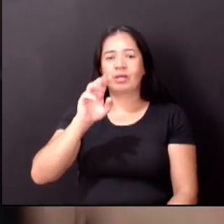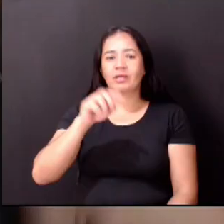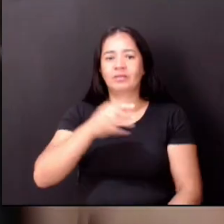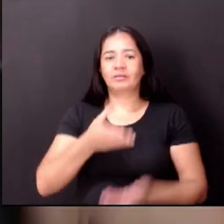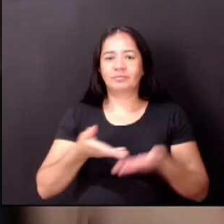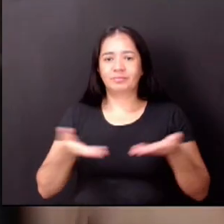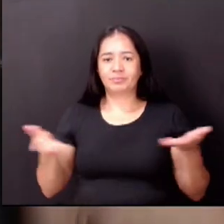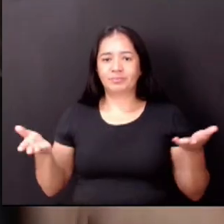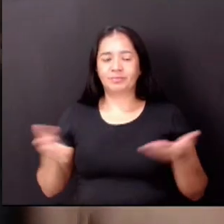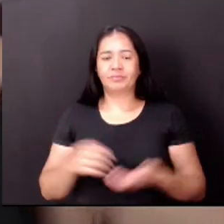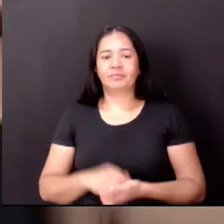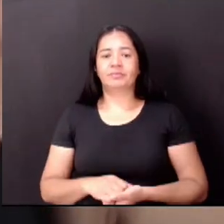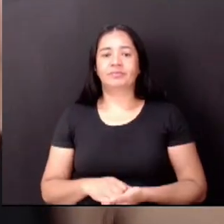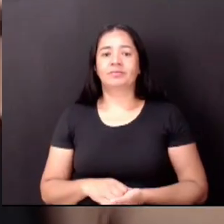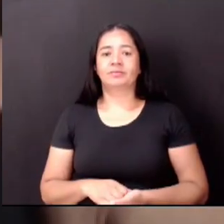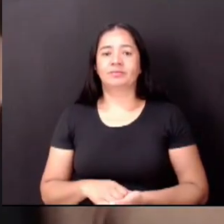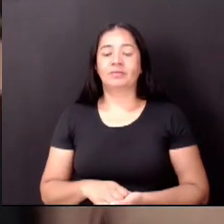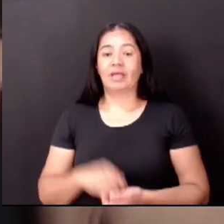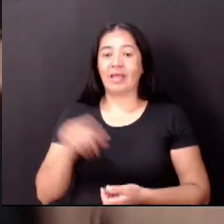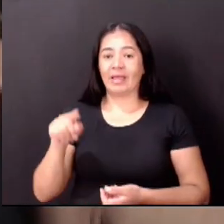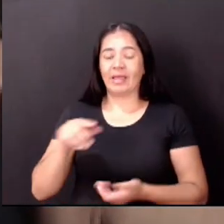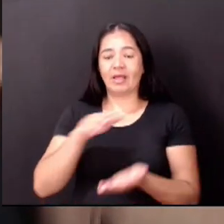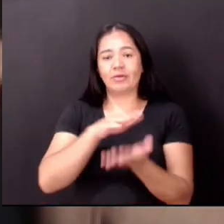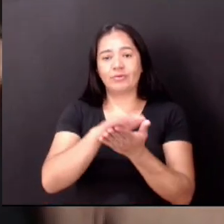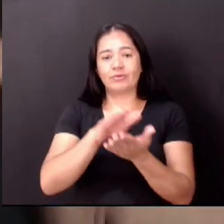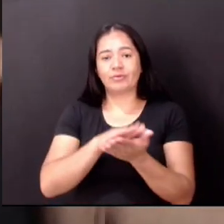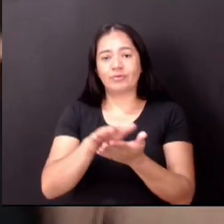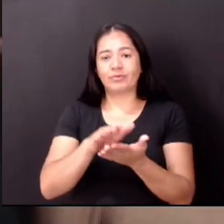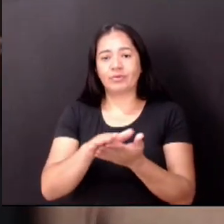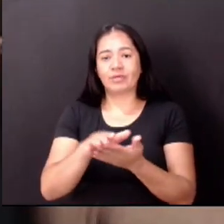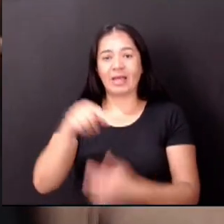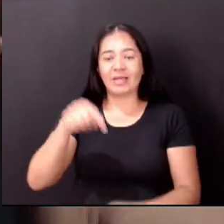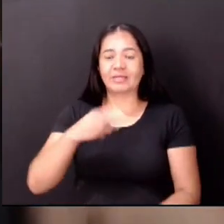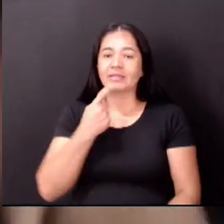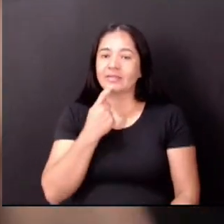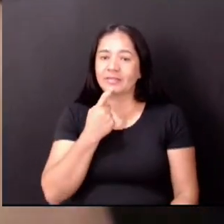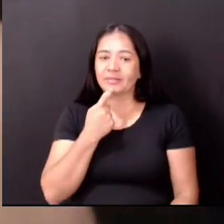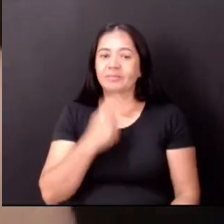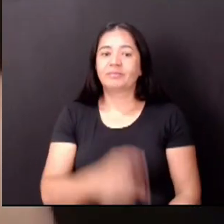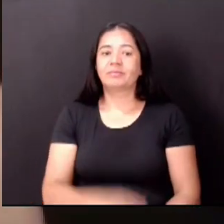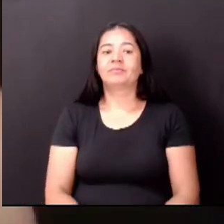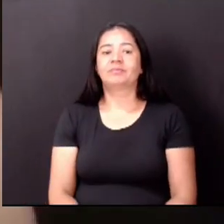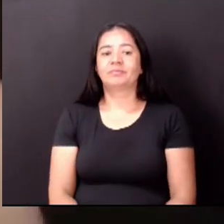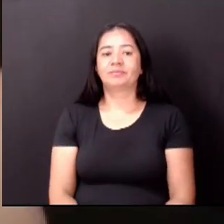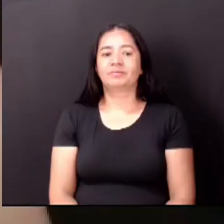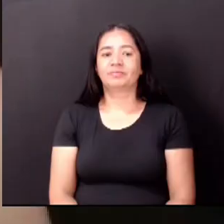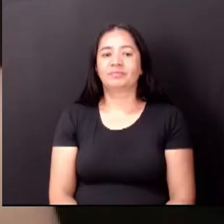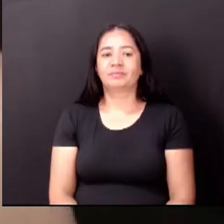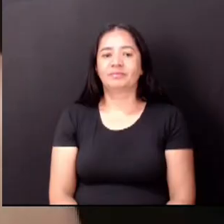@renovarte.art.org. Ela distribui também o livro aqui em Campinas. Maravilha, a gente pode entrar em contato.